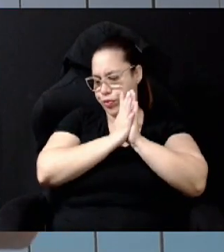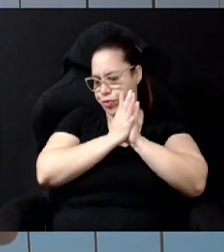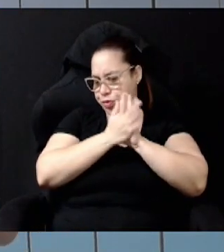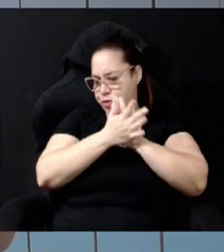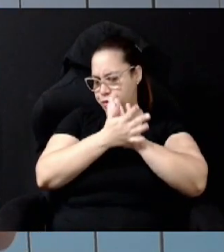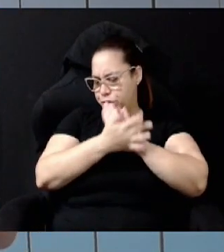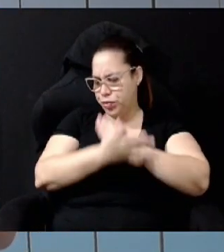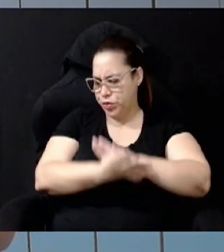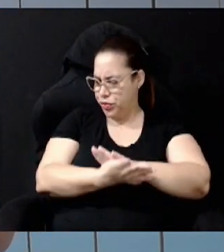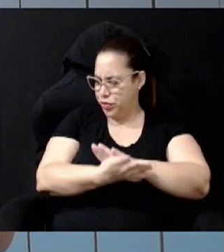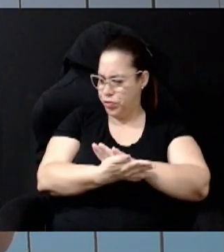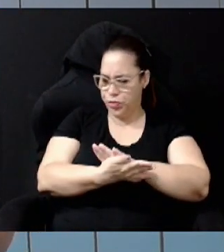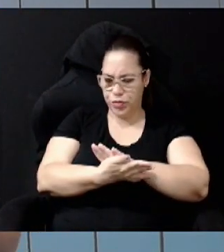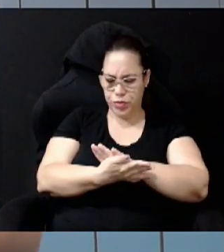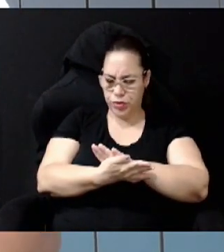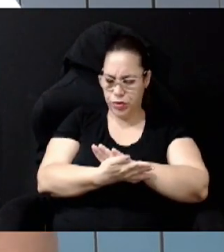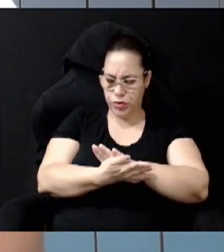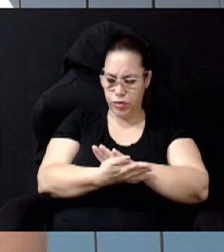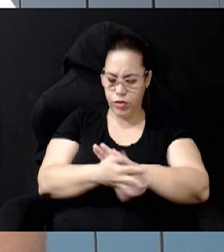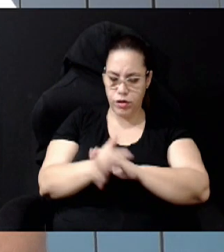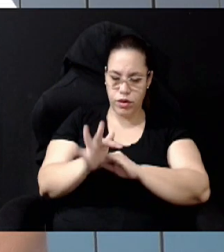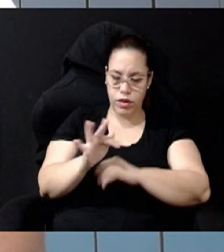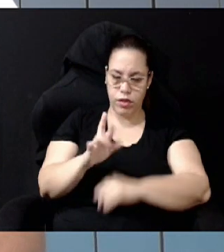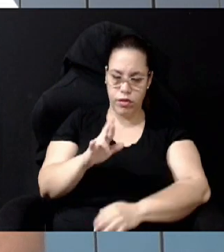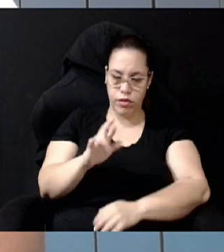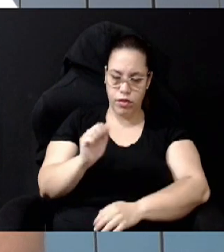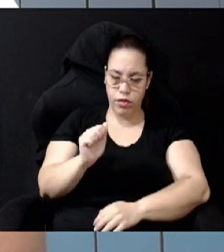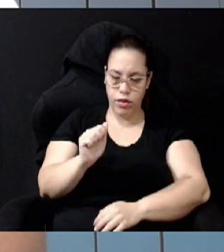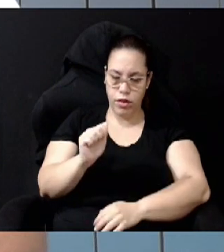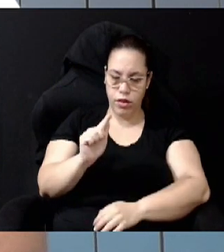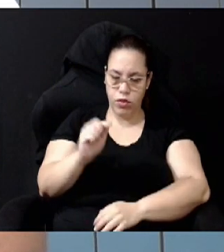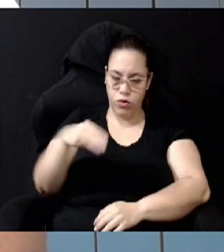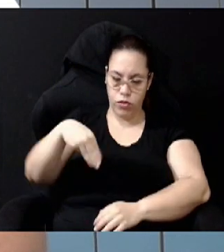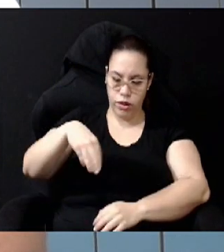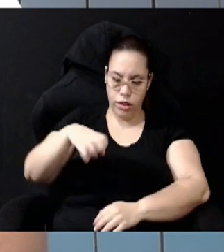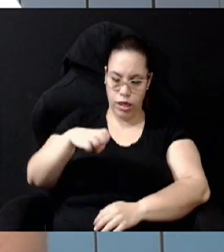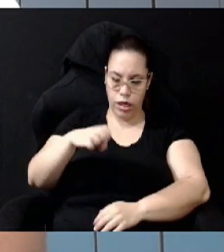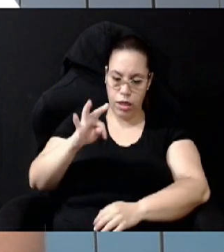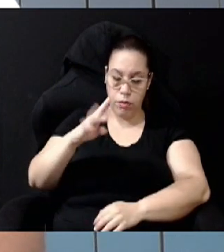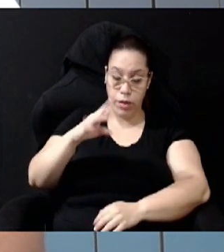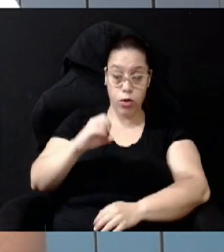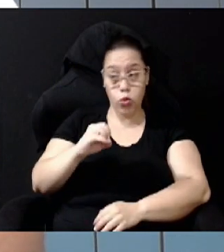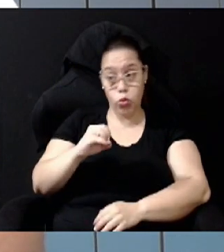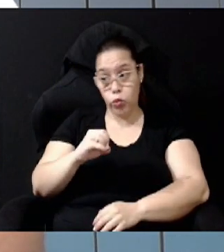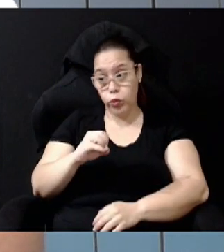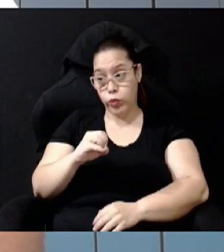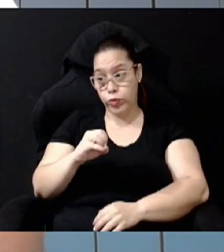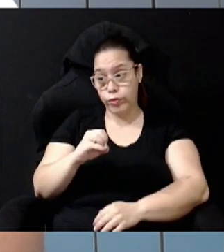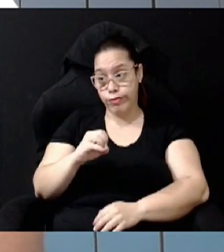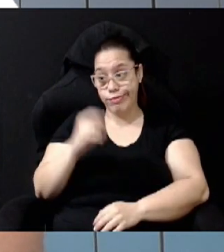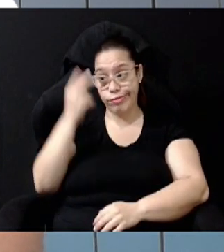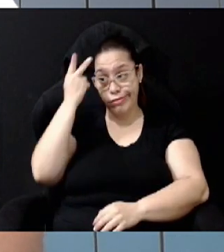os fragmentos, né, de mata nativa que ainda existem na região. E, naturalmente, como mencionou o vereador Paulo Búfalo, essa questão